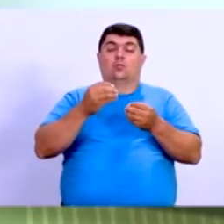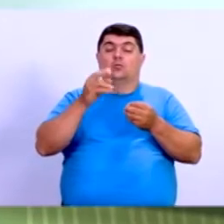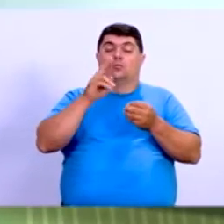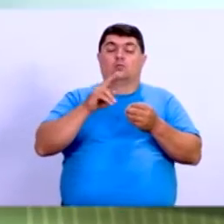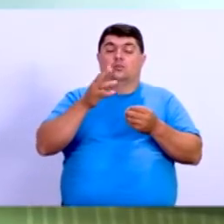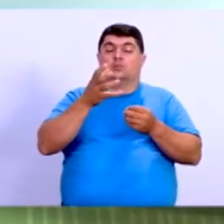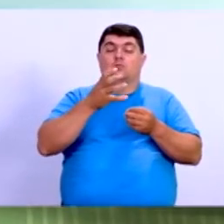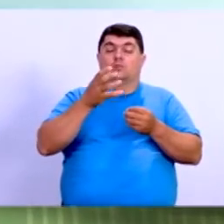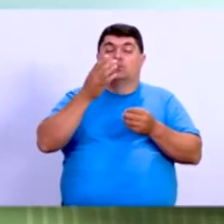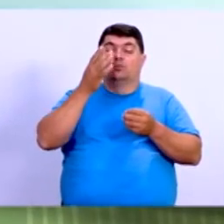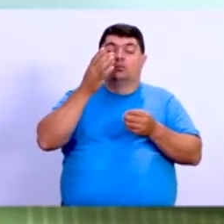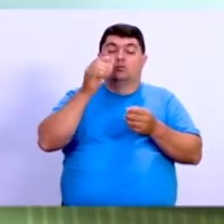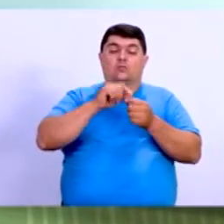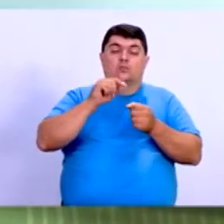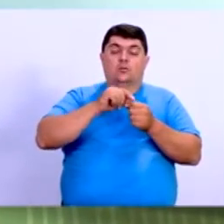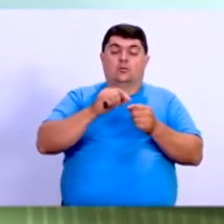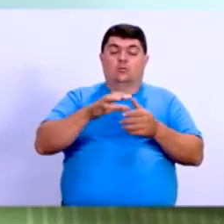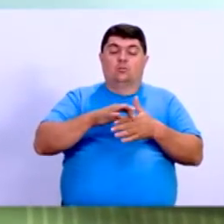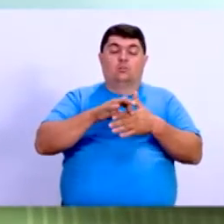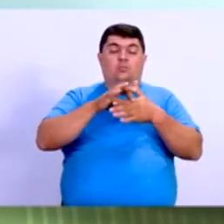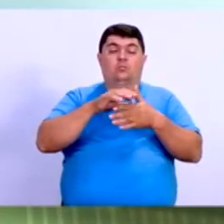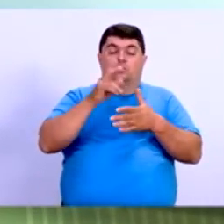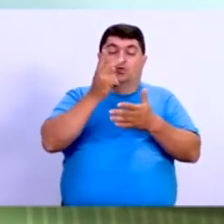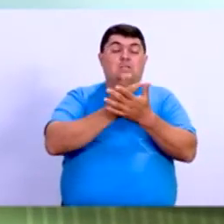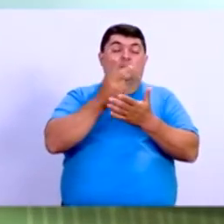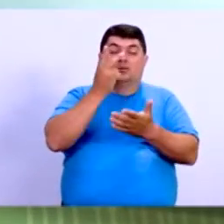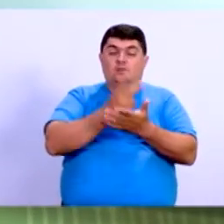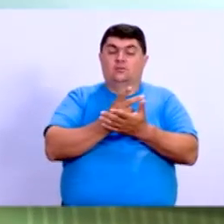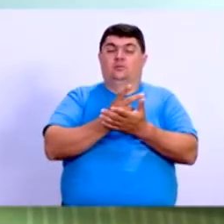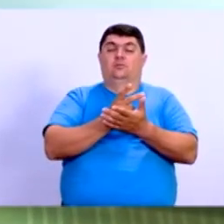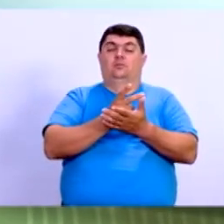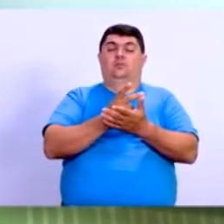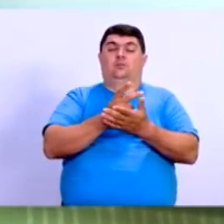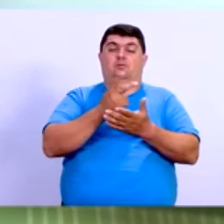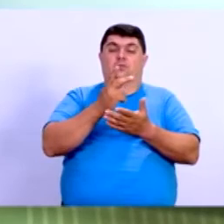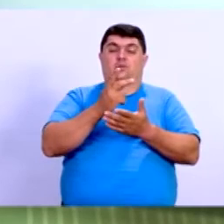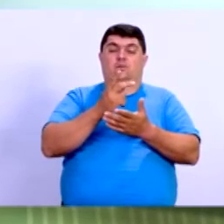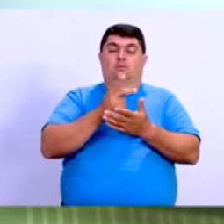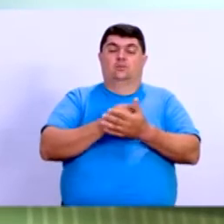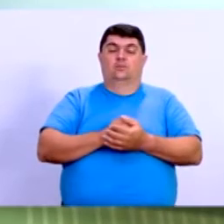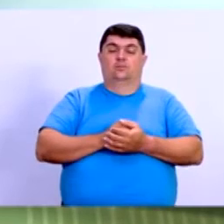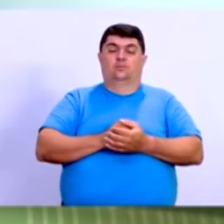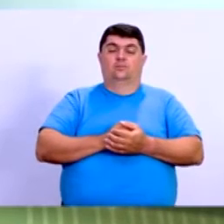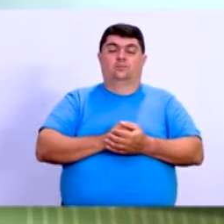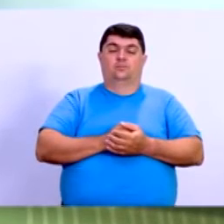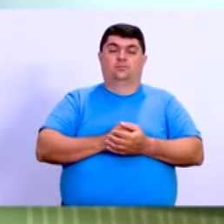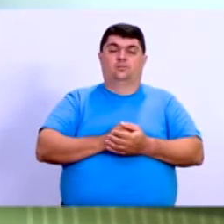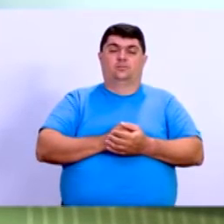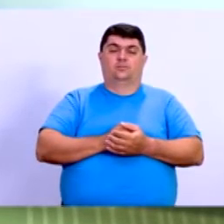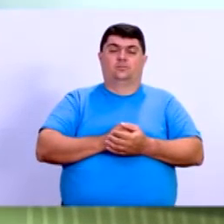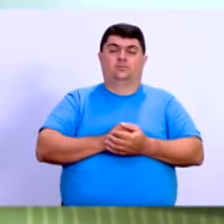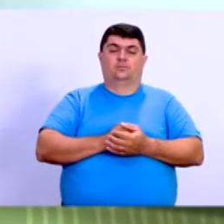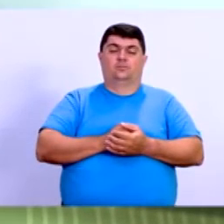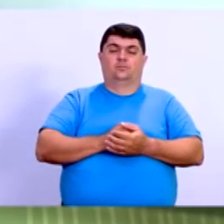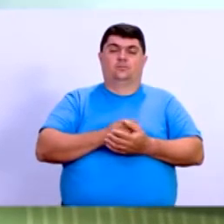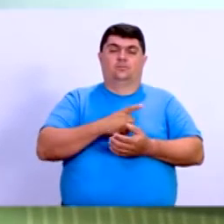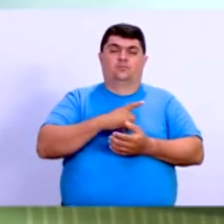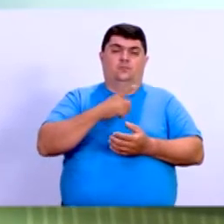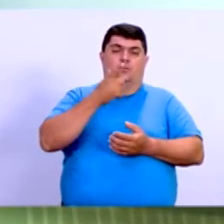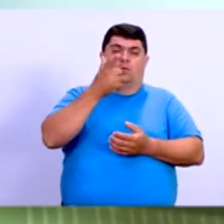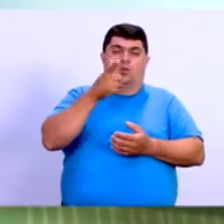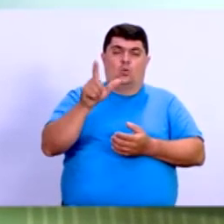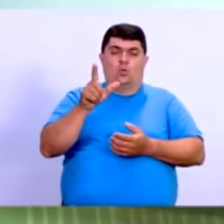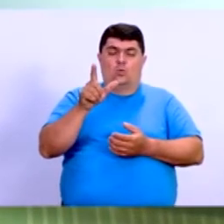daí. Lembrando sempre, o principal elemento de todo o sistema é o usuário, certo? Depois que